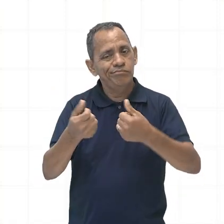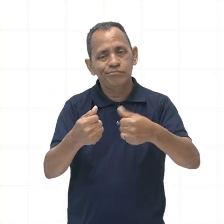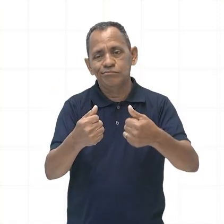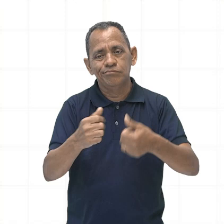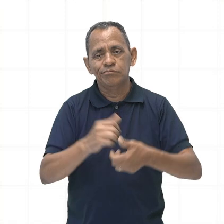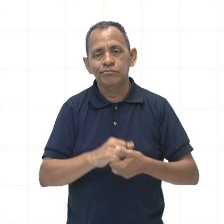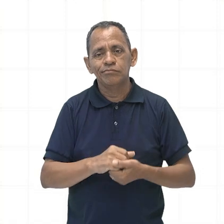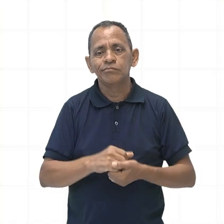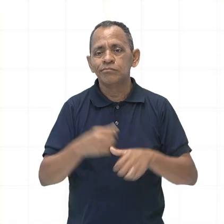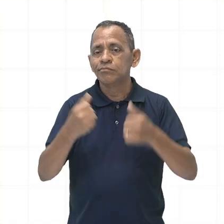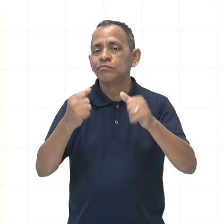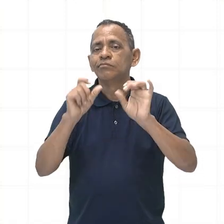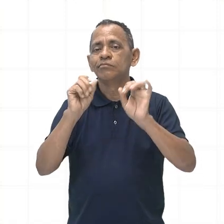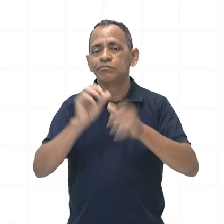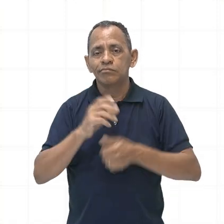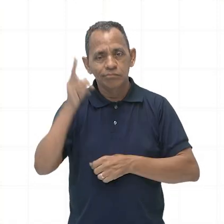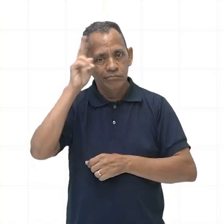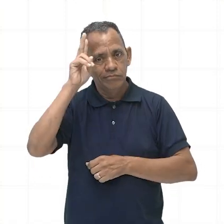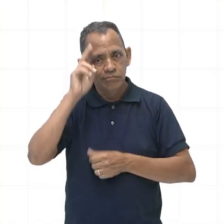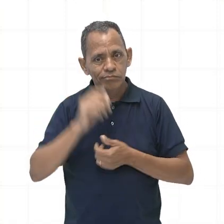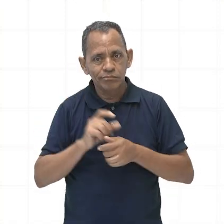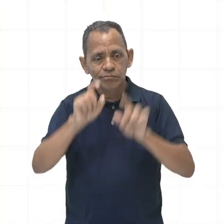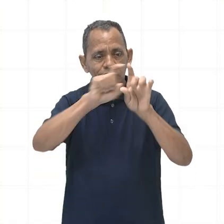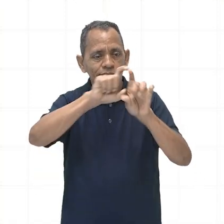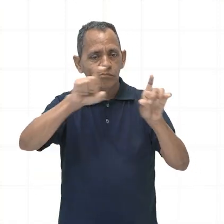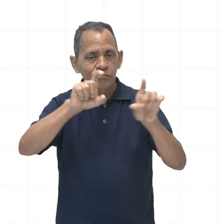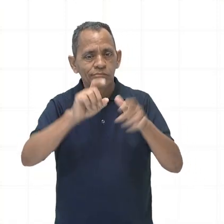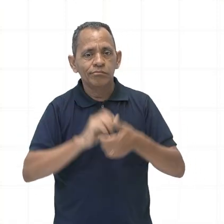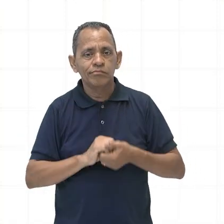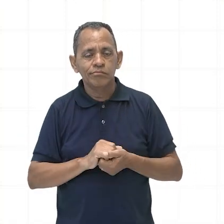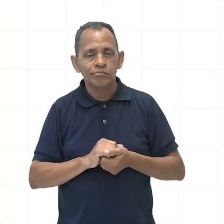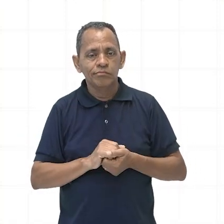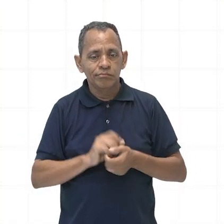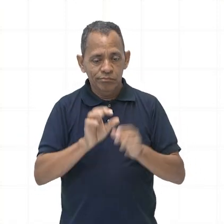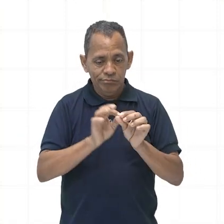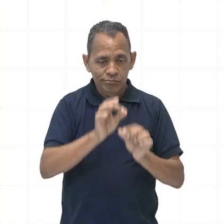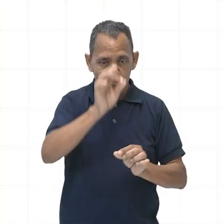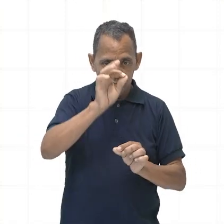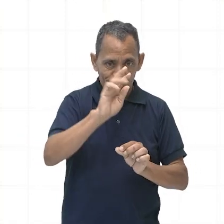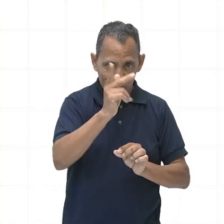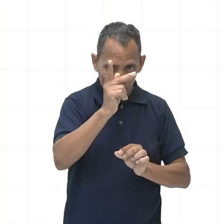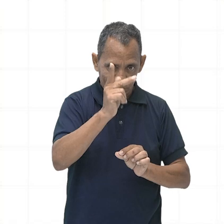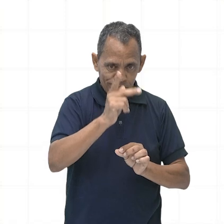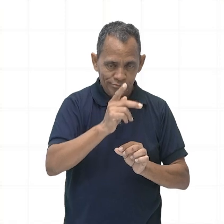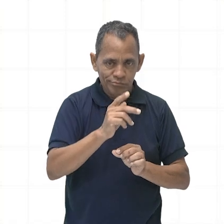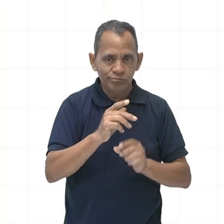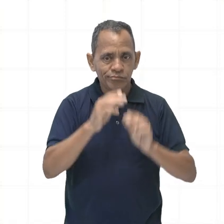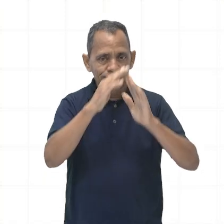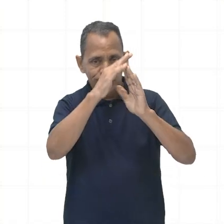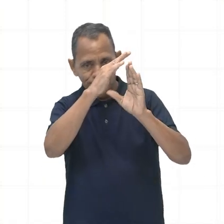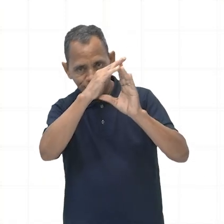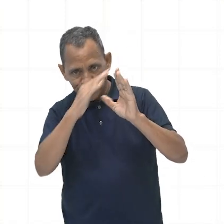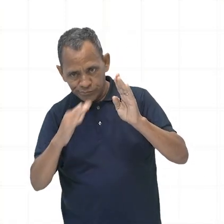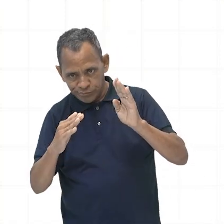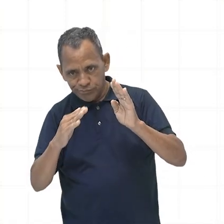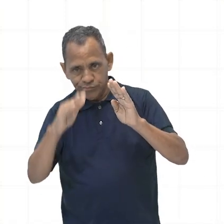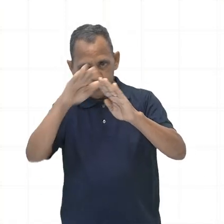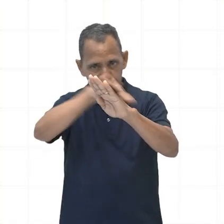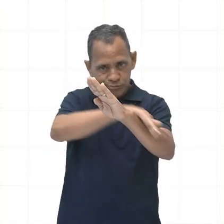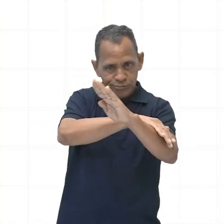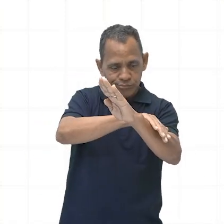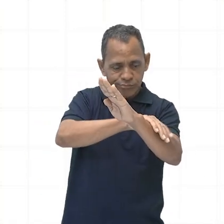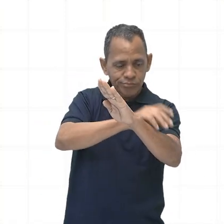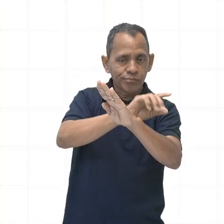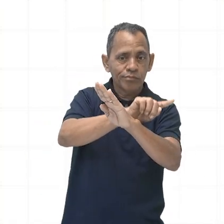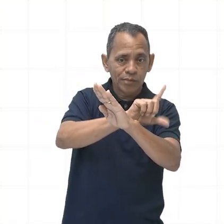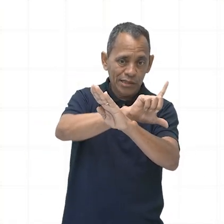gente lembrar dessa fórmula aqui, né? Que a altura de um triângulo equilátero sempre vai ser a medida do